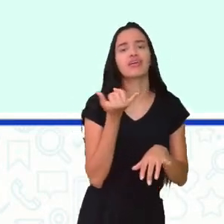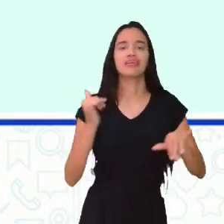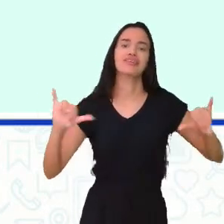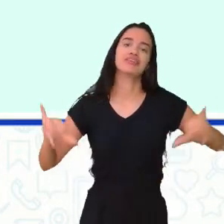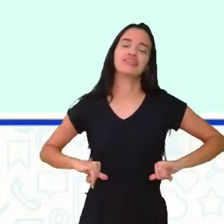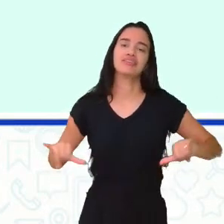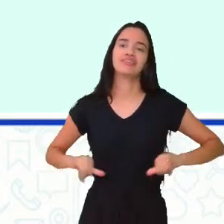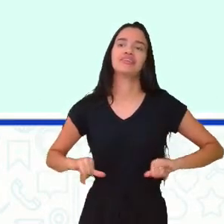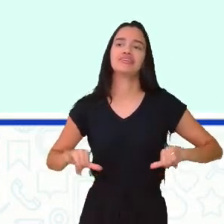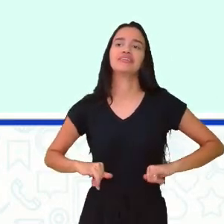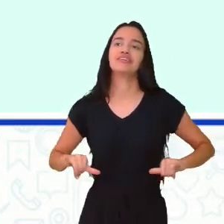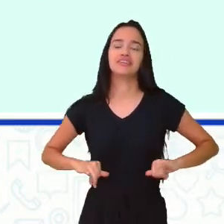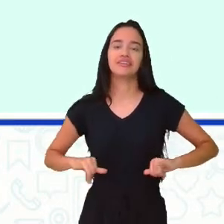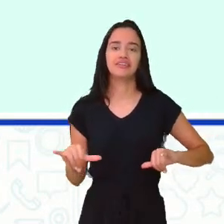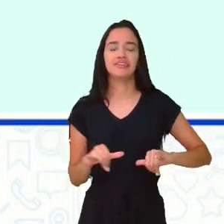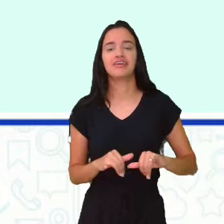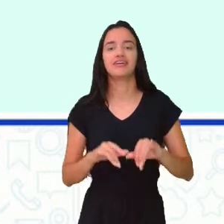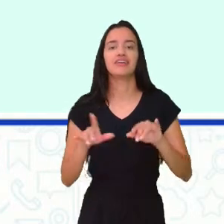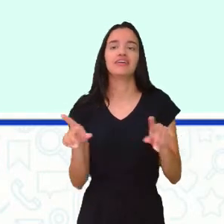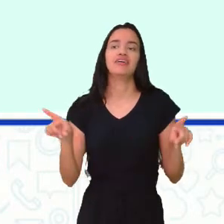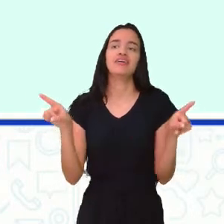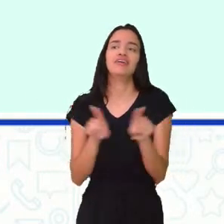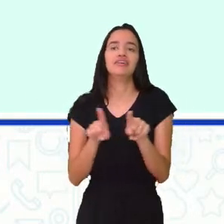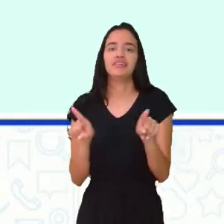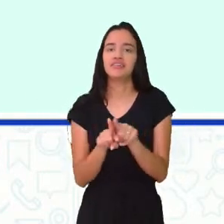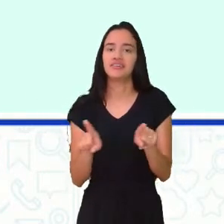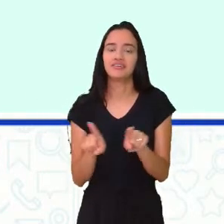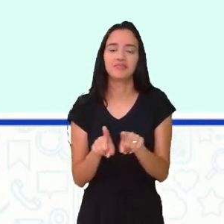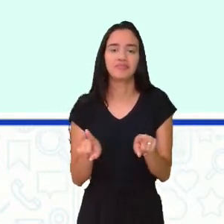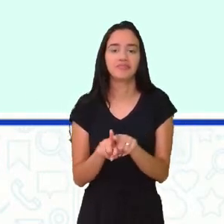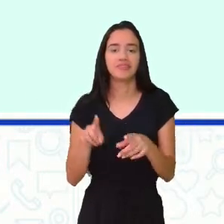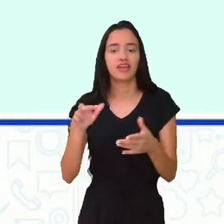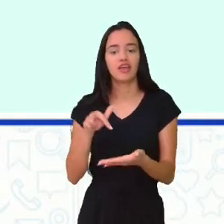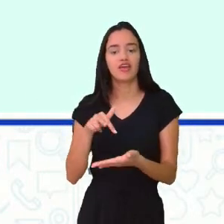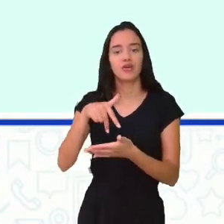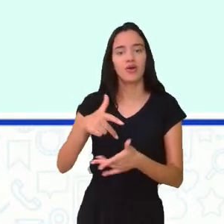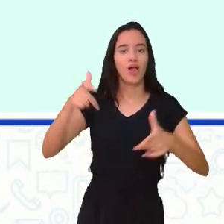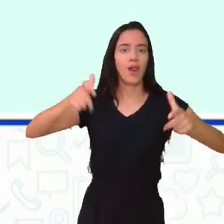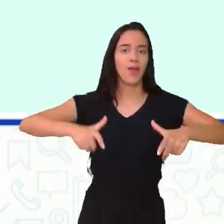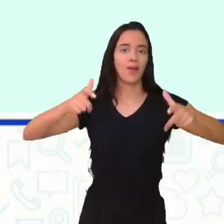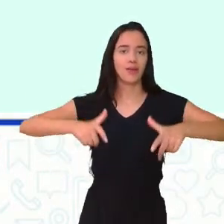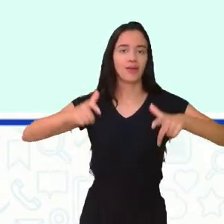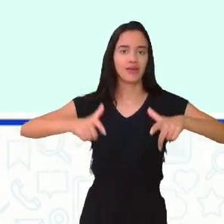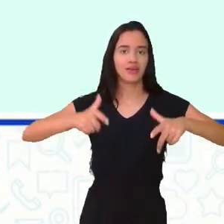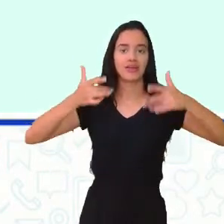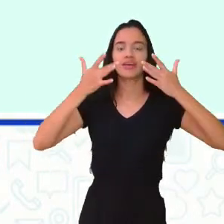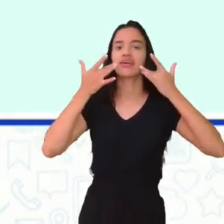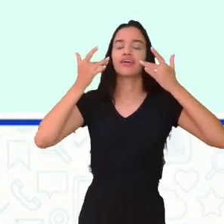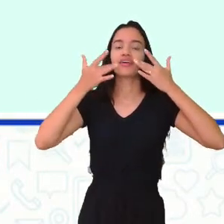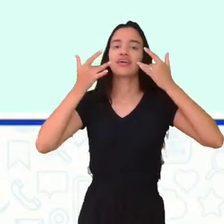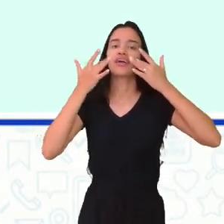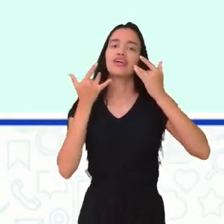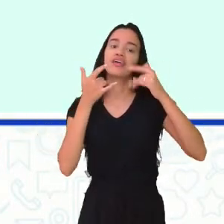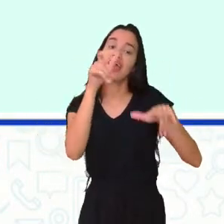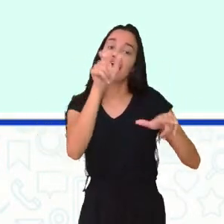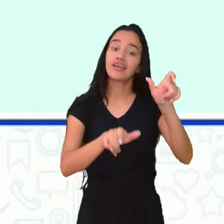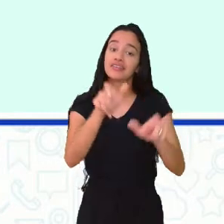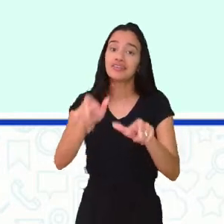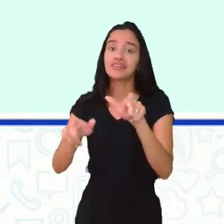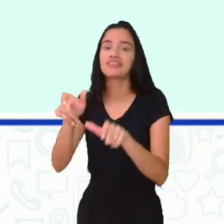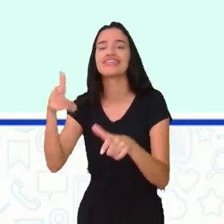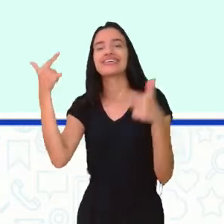da trágico-comédia, e faz o palco, faz os atores do